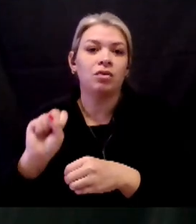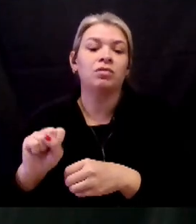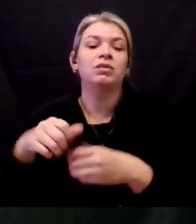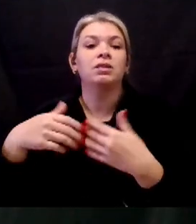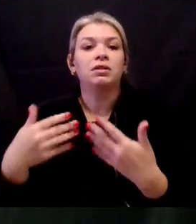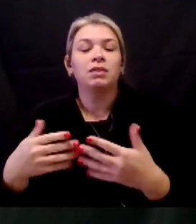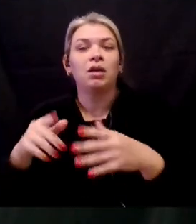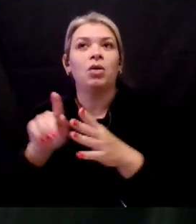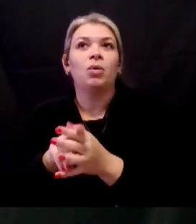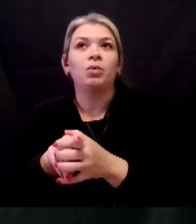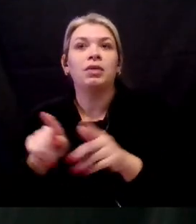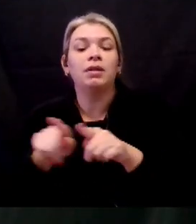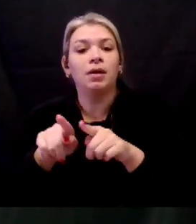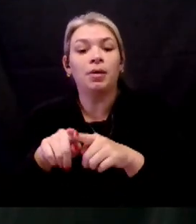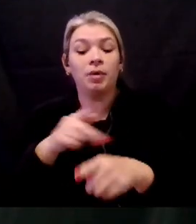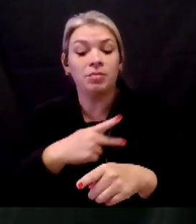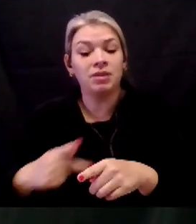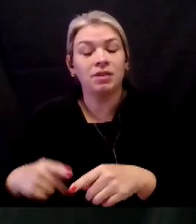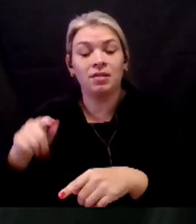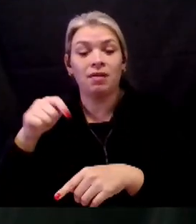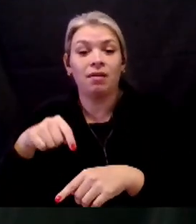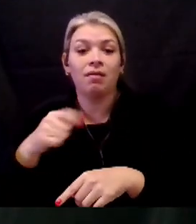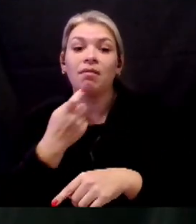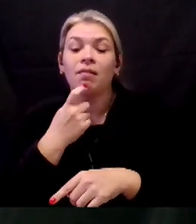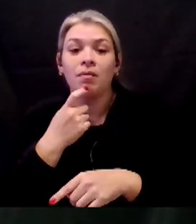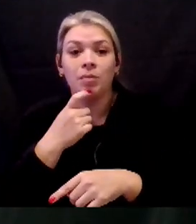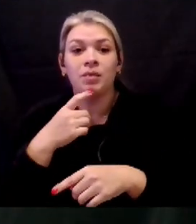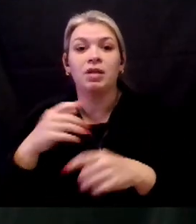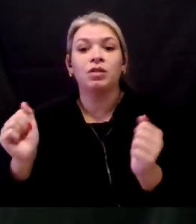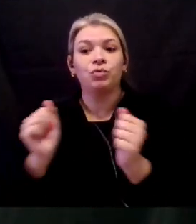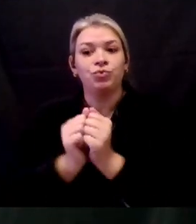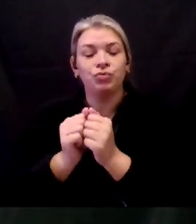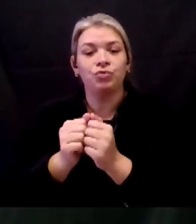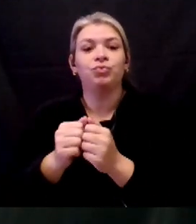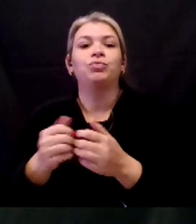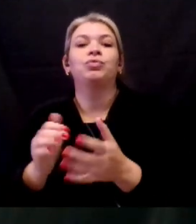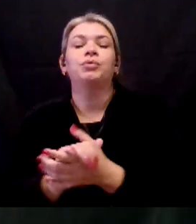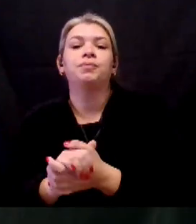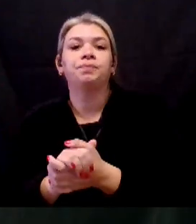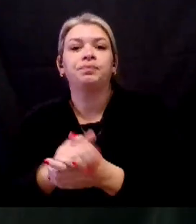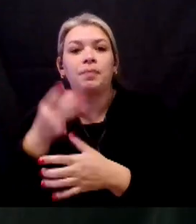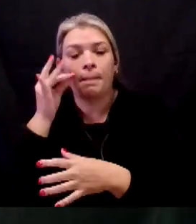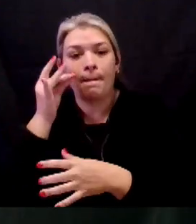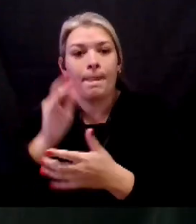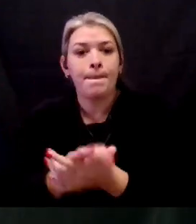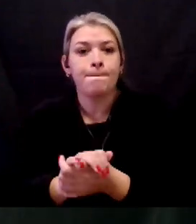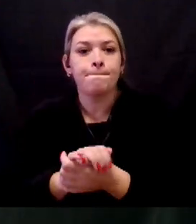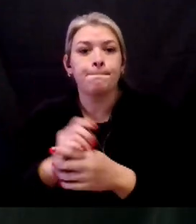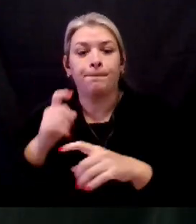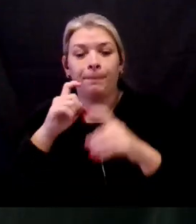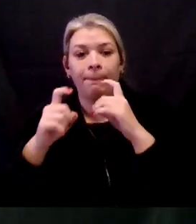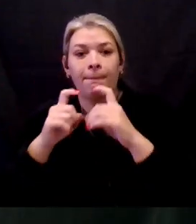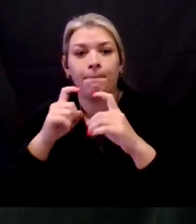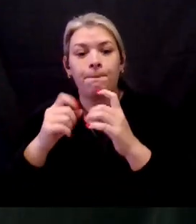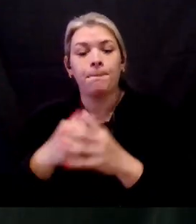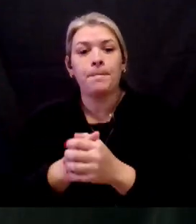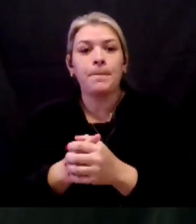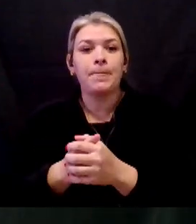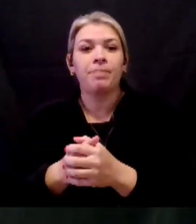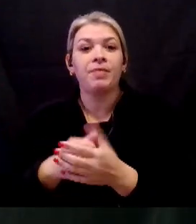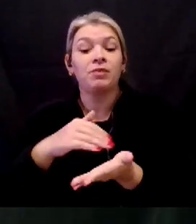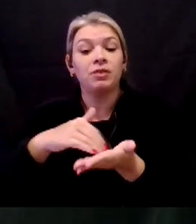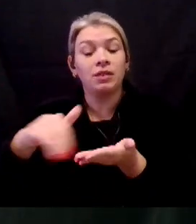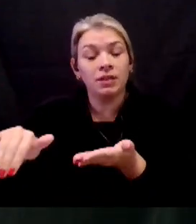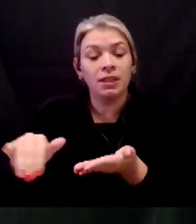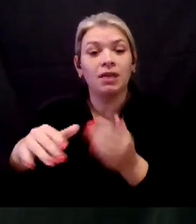A reunião vai contar com a participação do deputado federal Guilherme Derrit, ex-secretário da Segurança Pública de São Paulo e